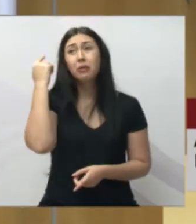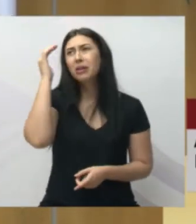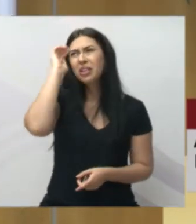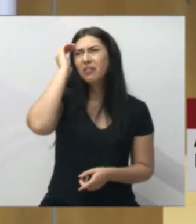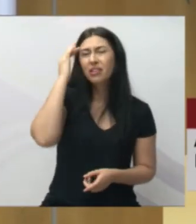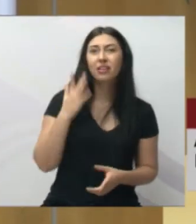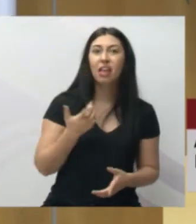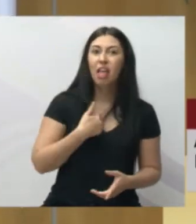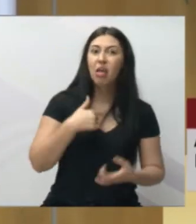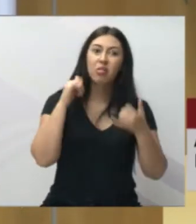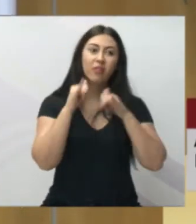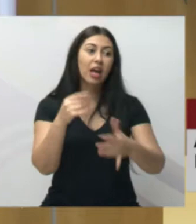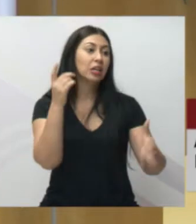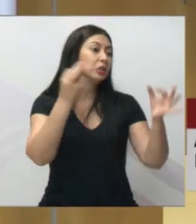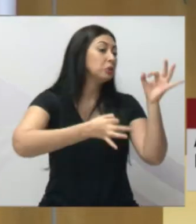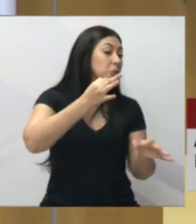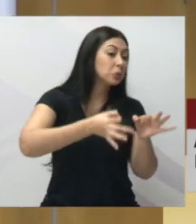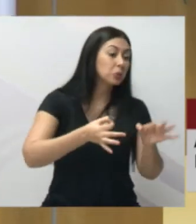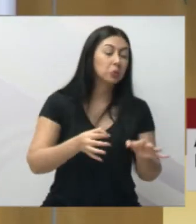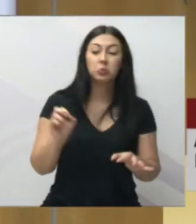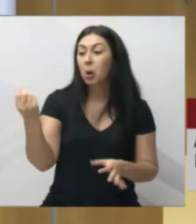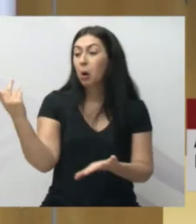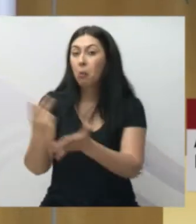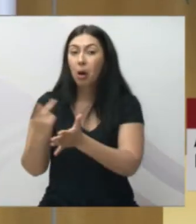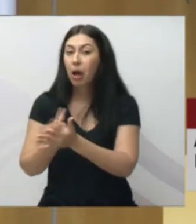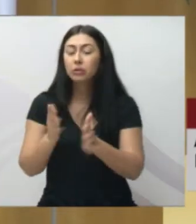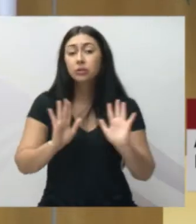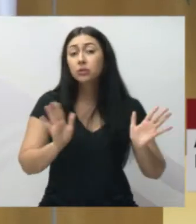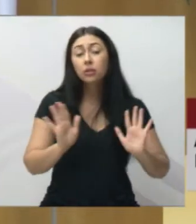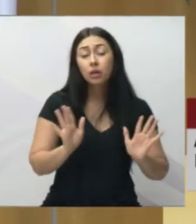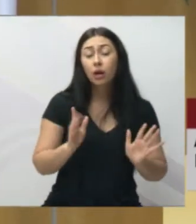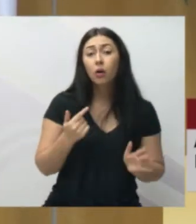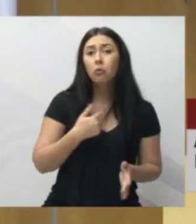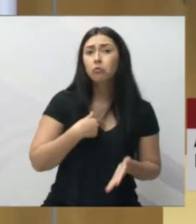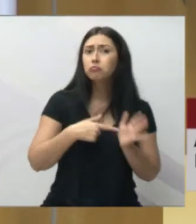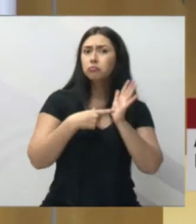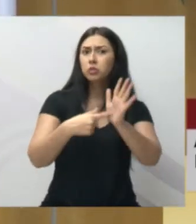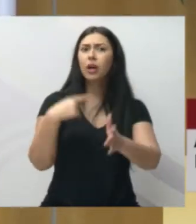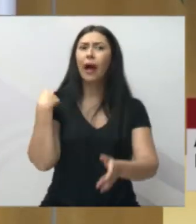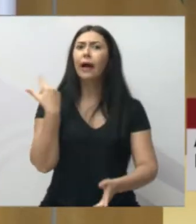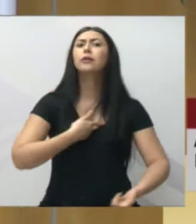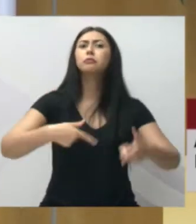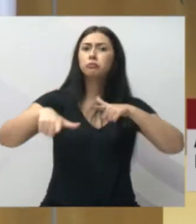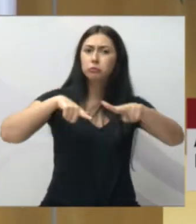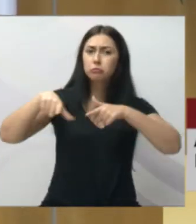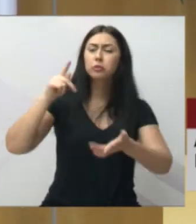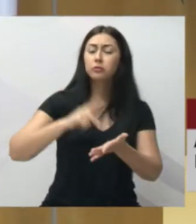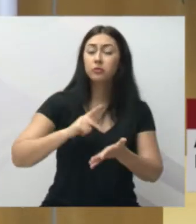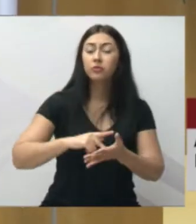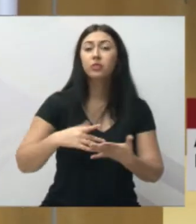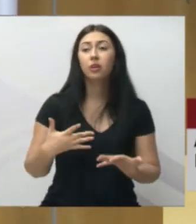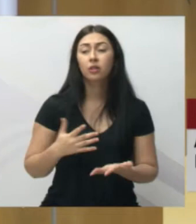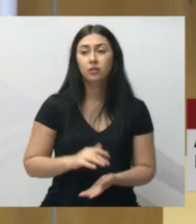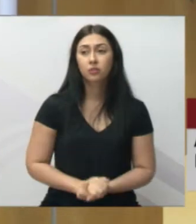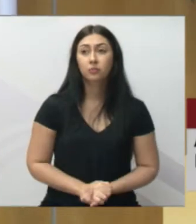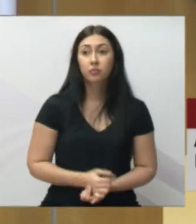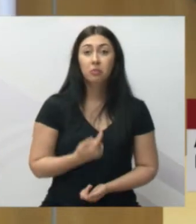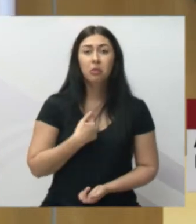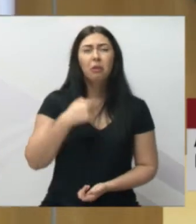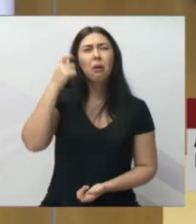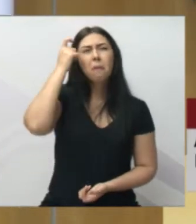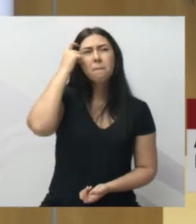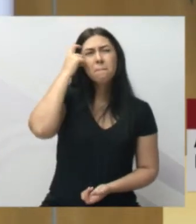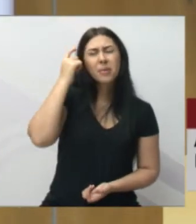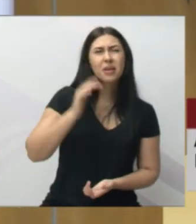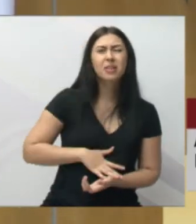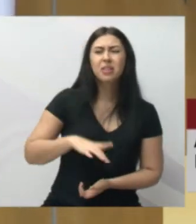estou dizendo em defesa do trabalho que cada vereador presta aqui. Eu acho uma incoerência esses órgãos